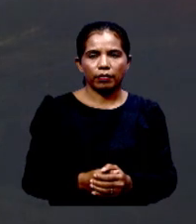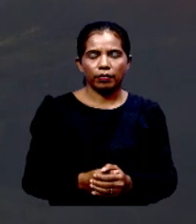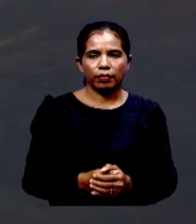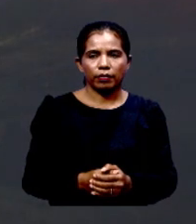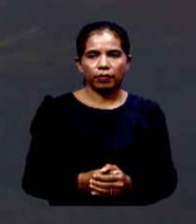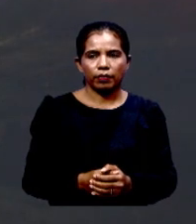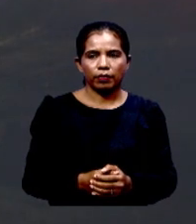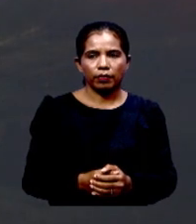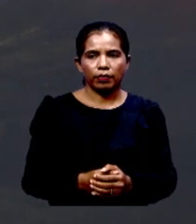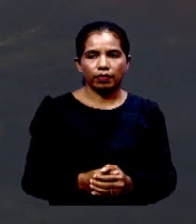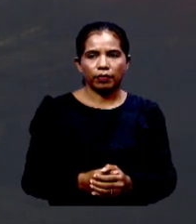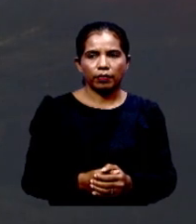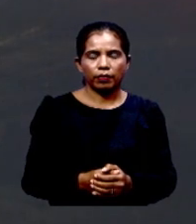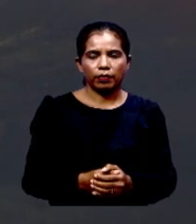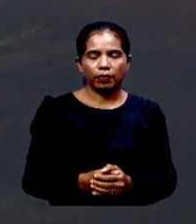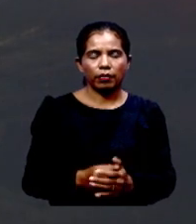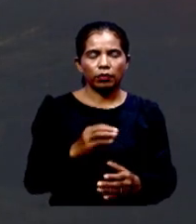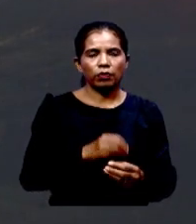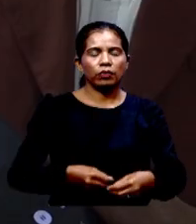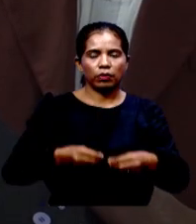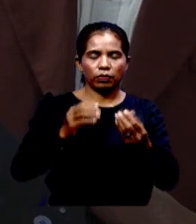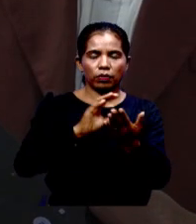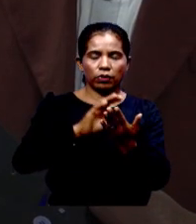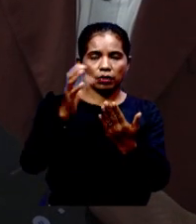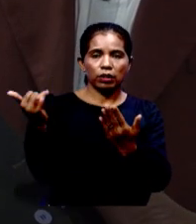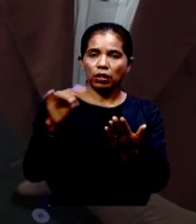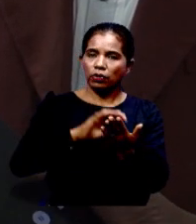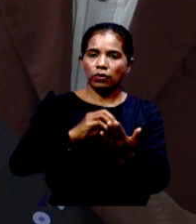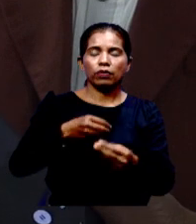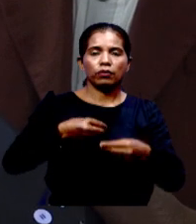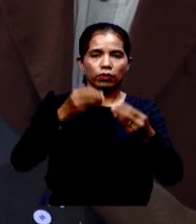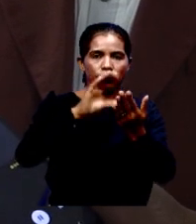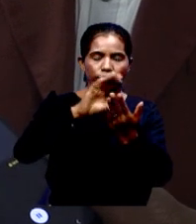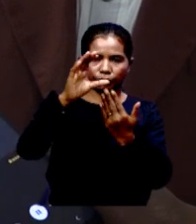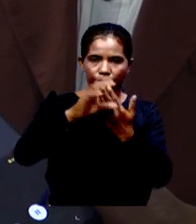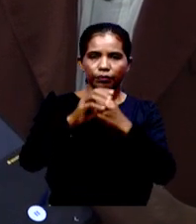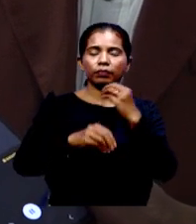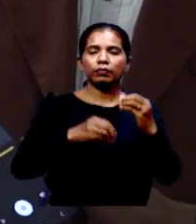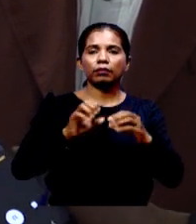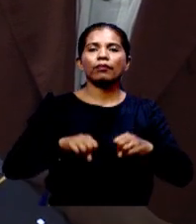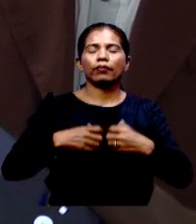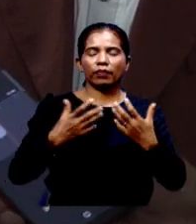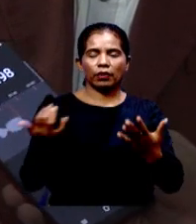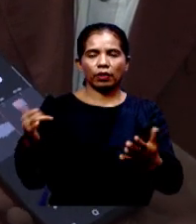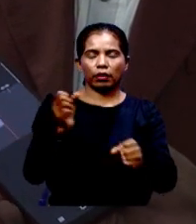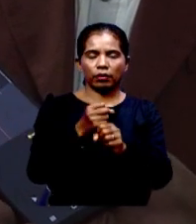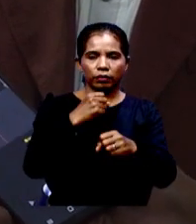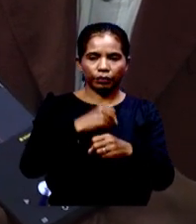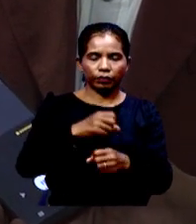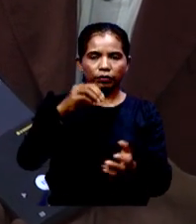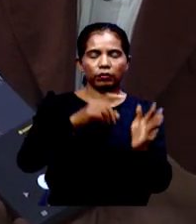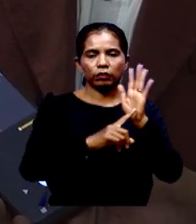no nemos sira fo calendário conaba o insa sira halo lançamento ba